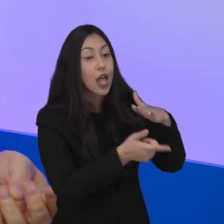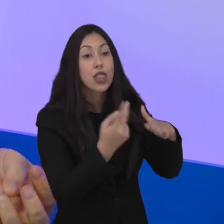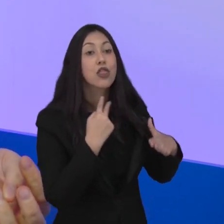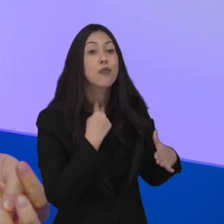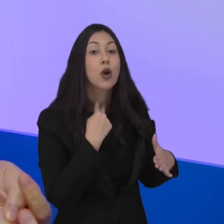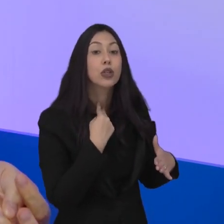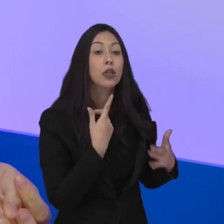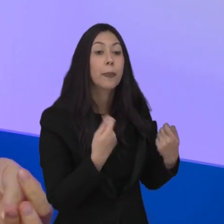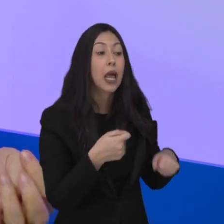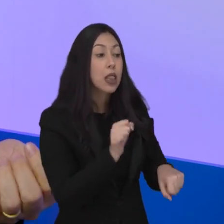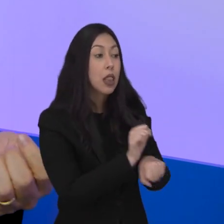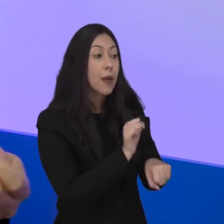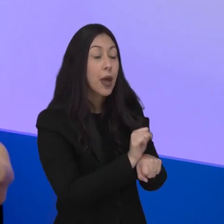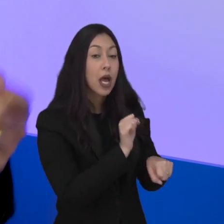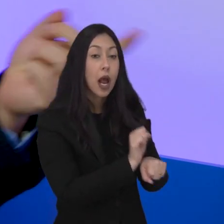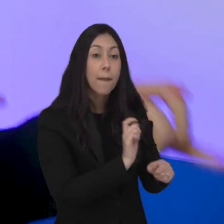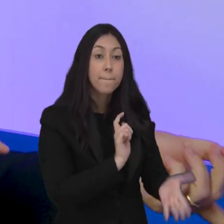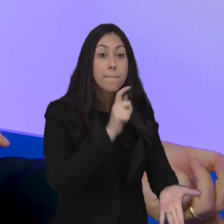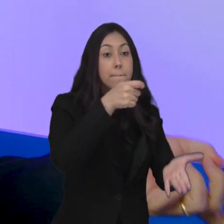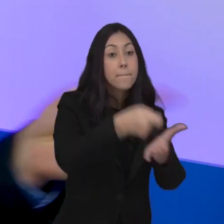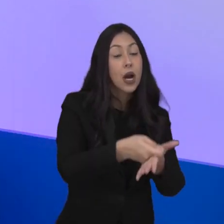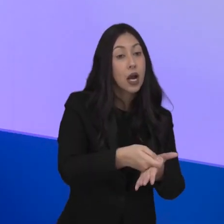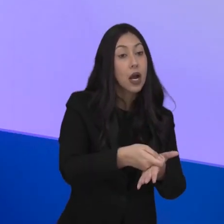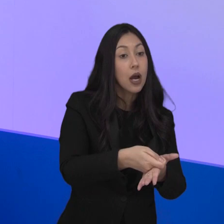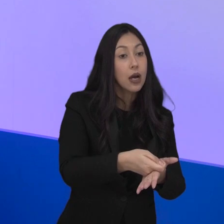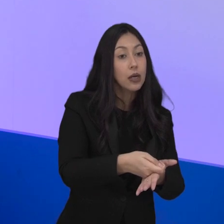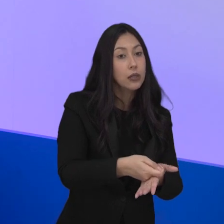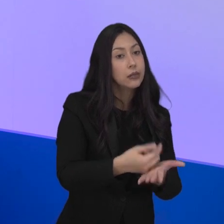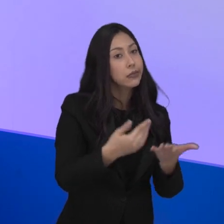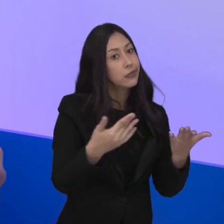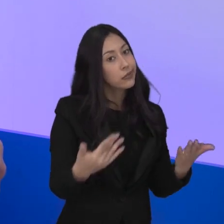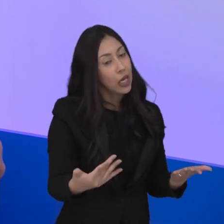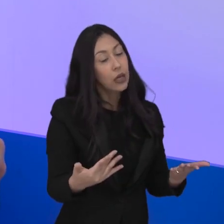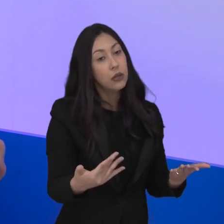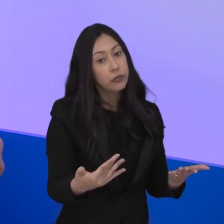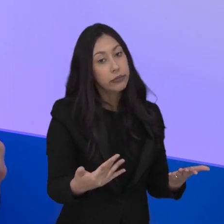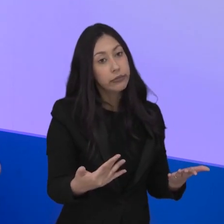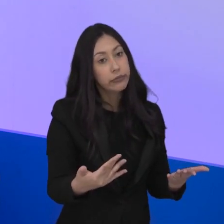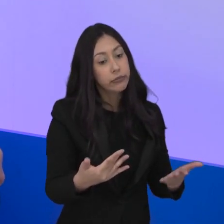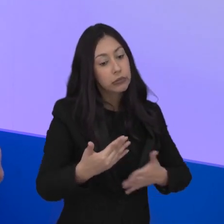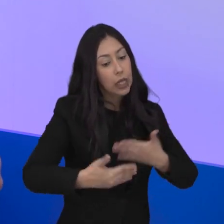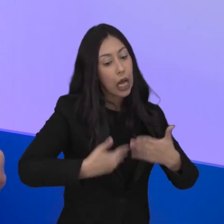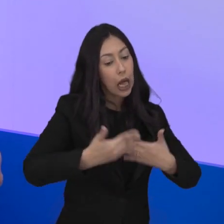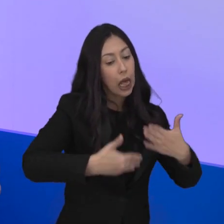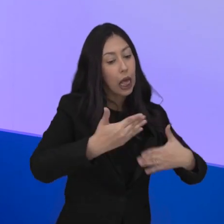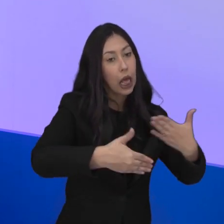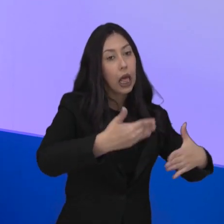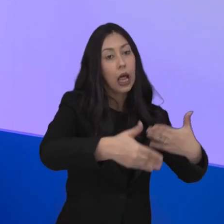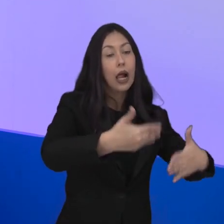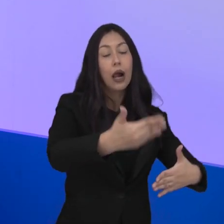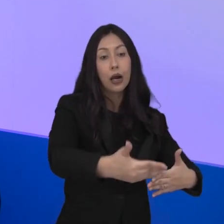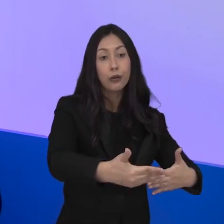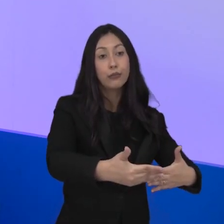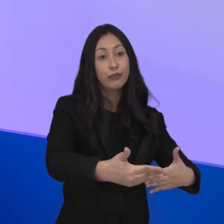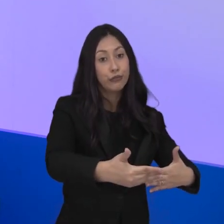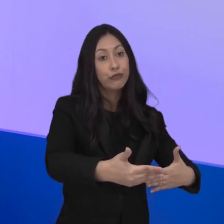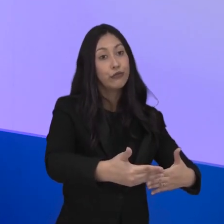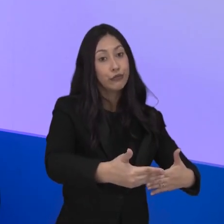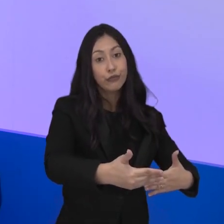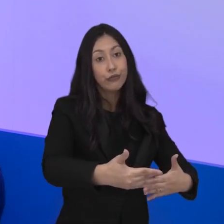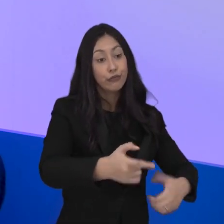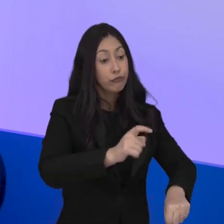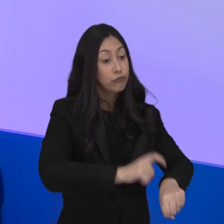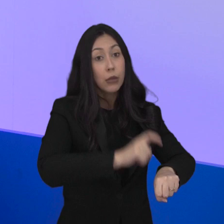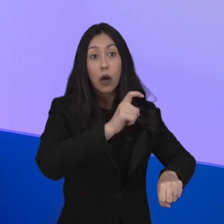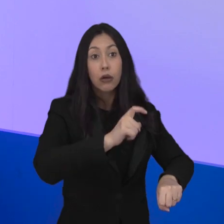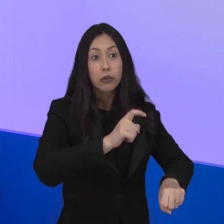obrigado a rolar uma dívida para conseguir pagar uma anterior. E aí ele acaba, digamos assim, nesse processo de arrolamento de dívidas,